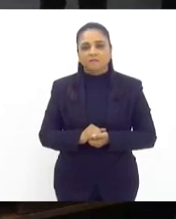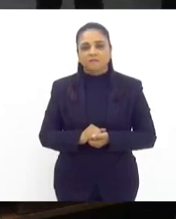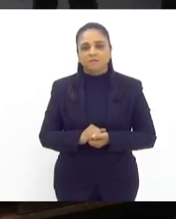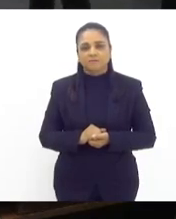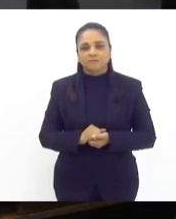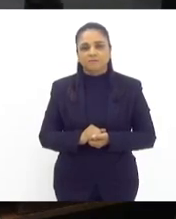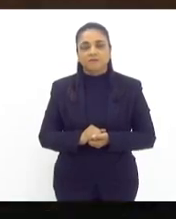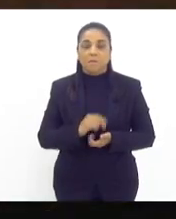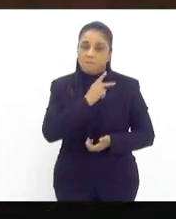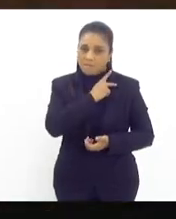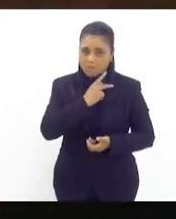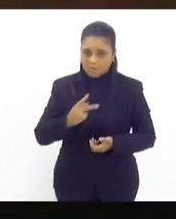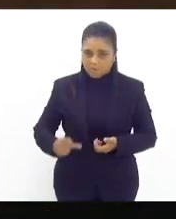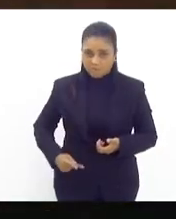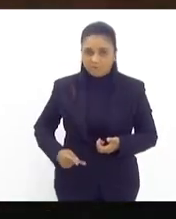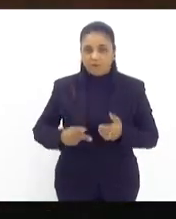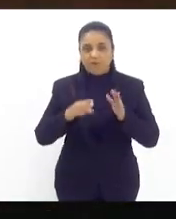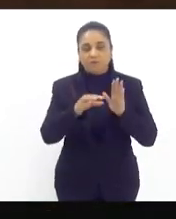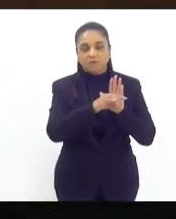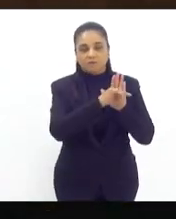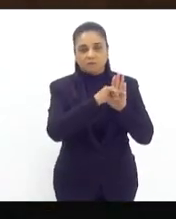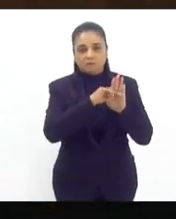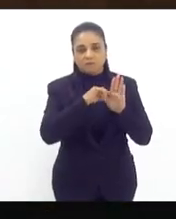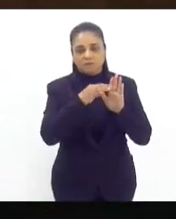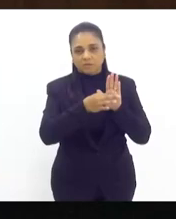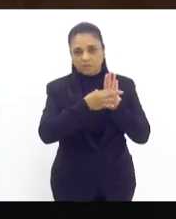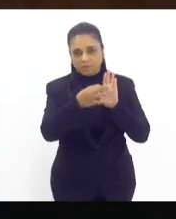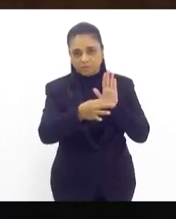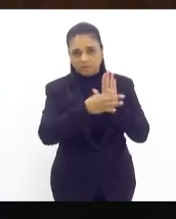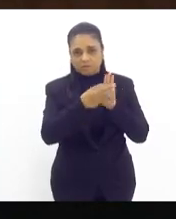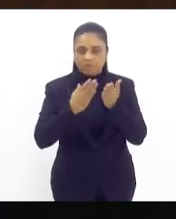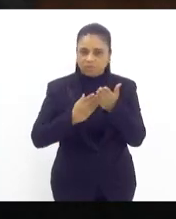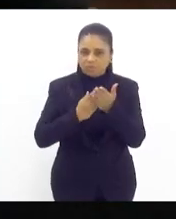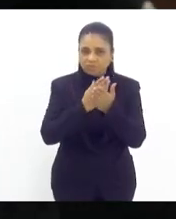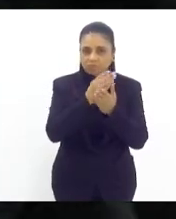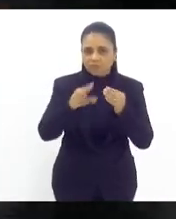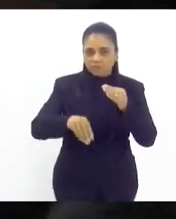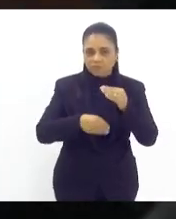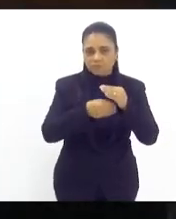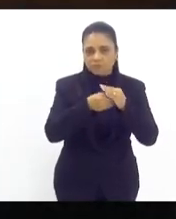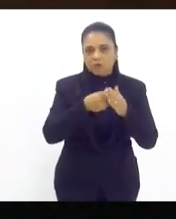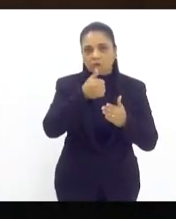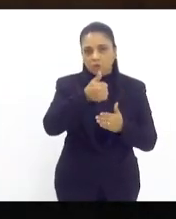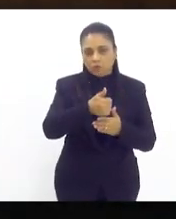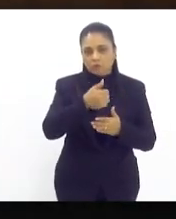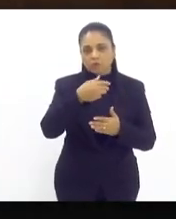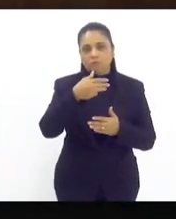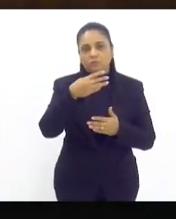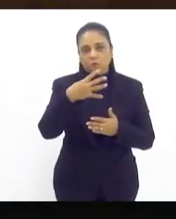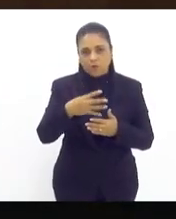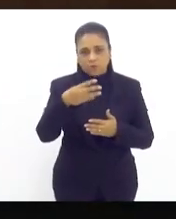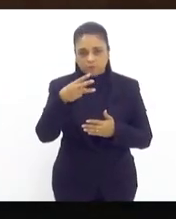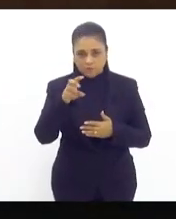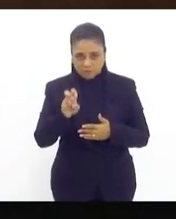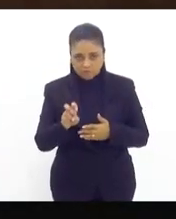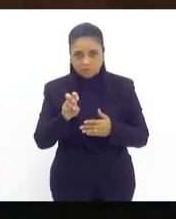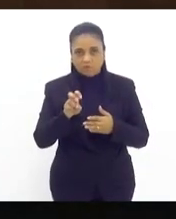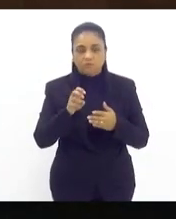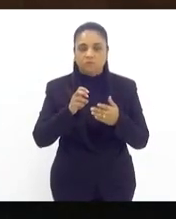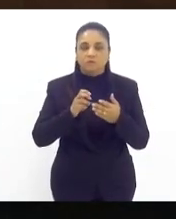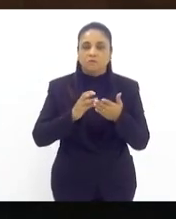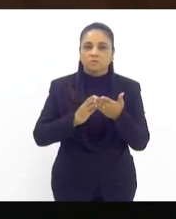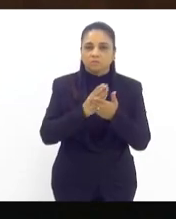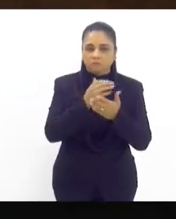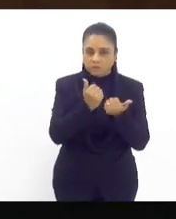senhor presidente o parecerj é favorável as emendas número 145 e favorável com